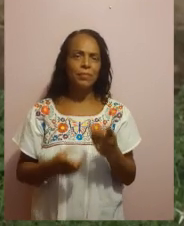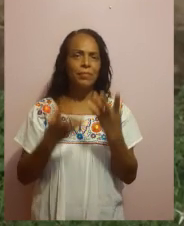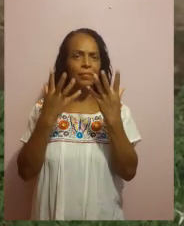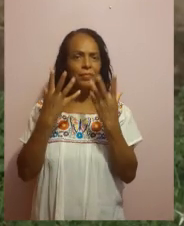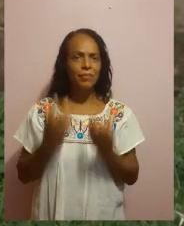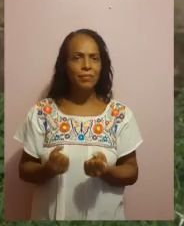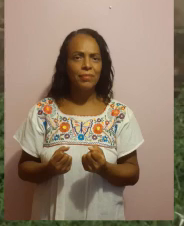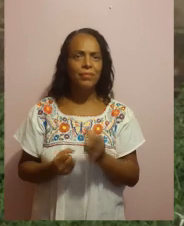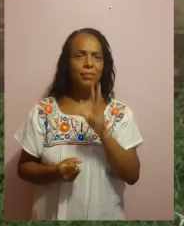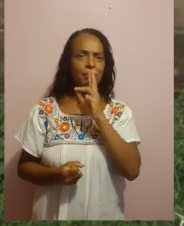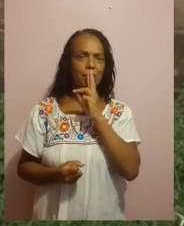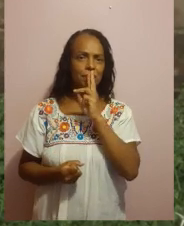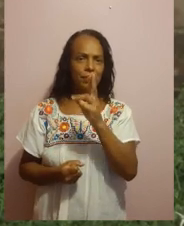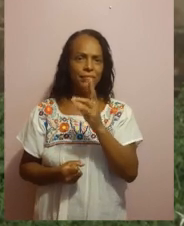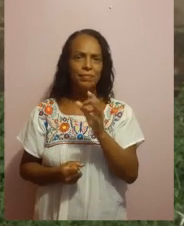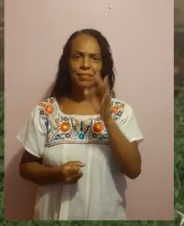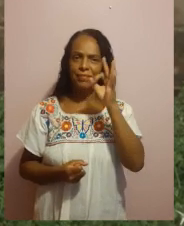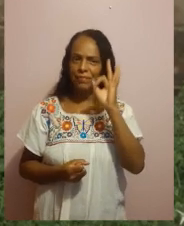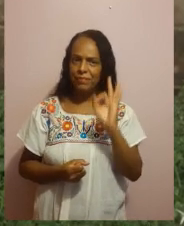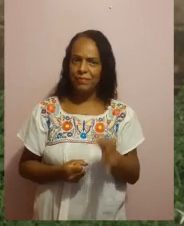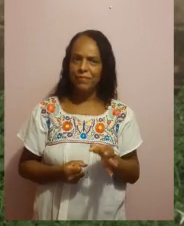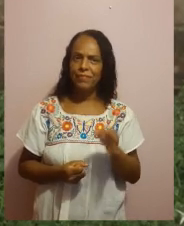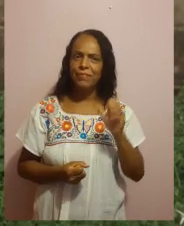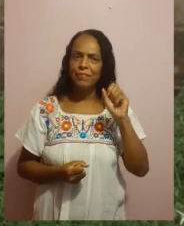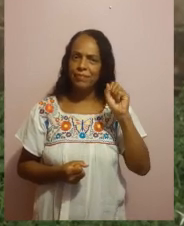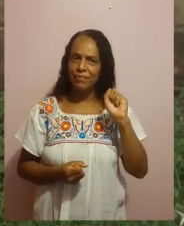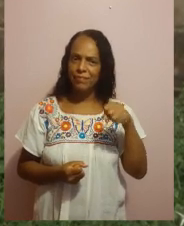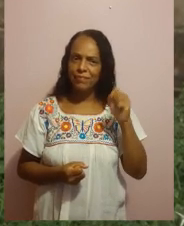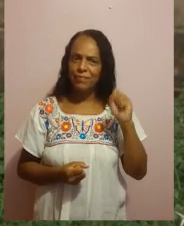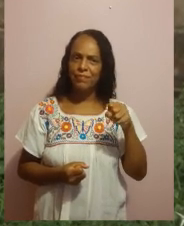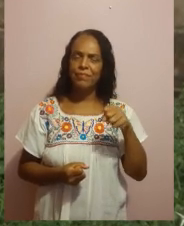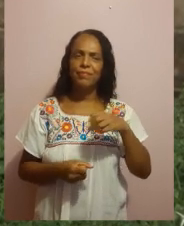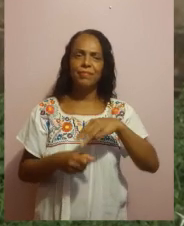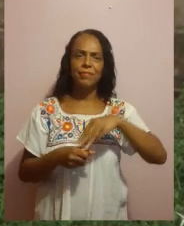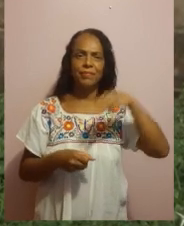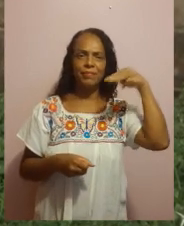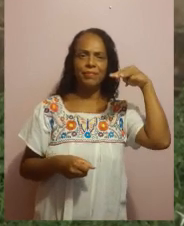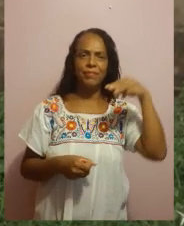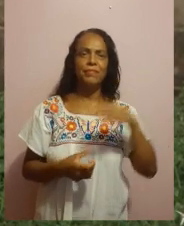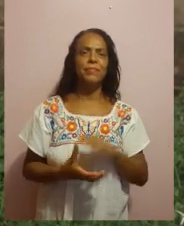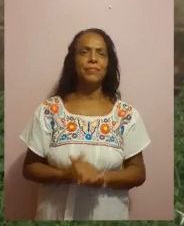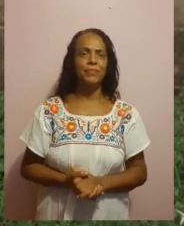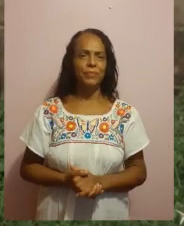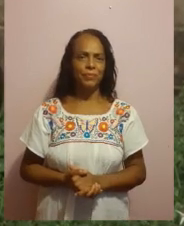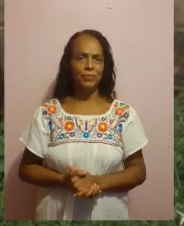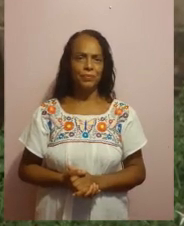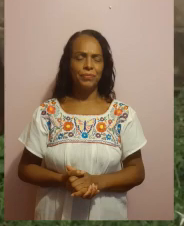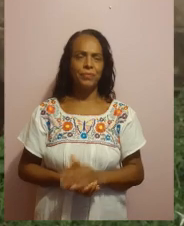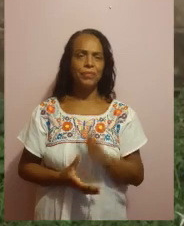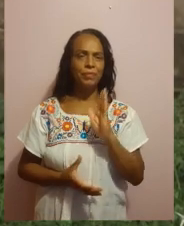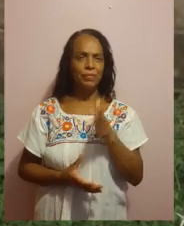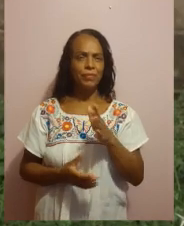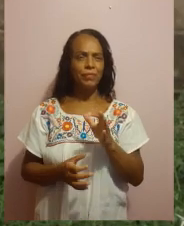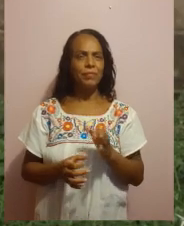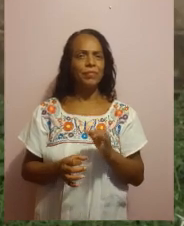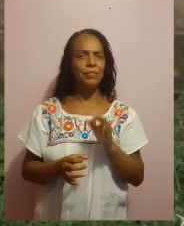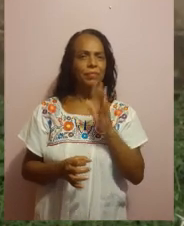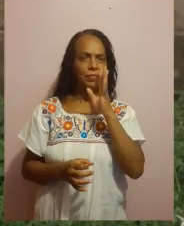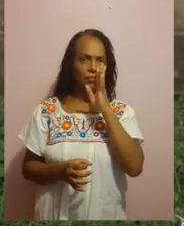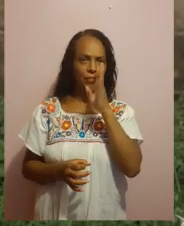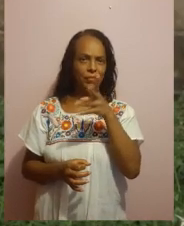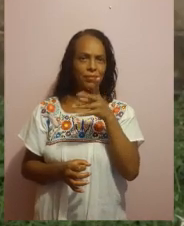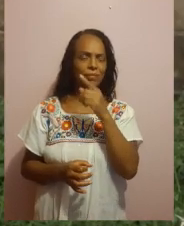sendo uma resposta afirmativa, né? Assim, até julgando que o mestre, como